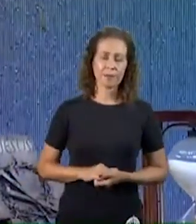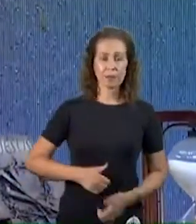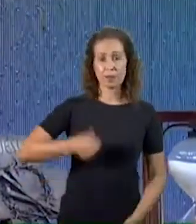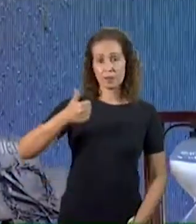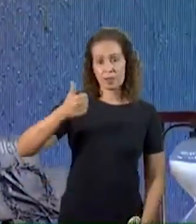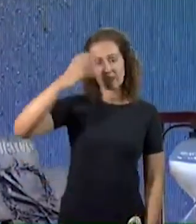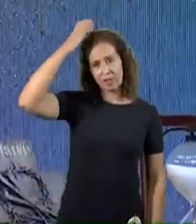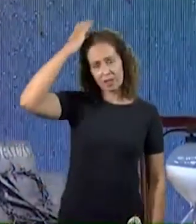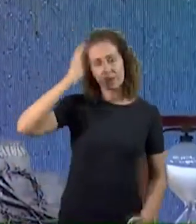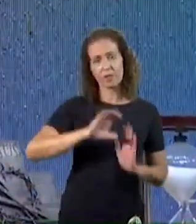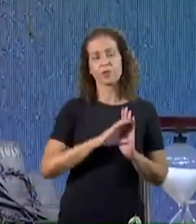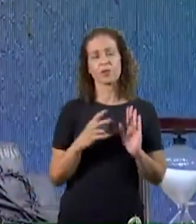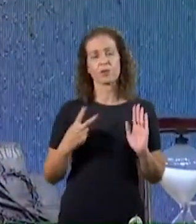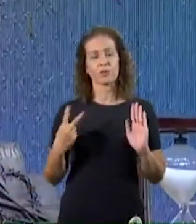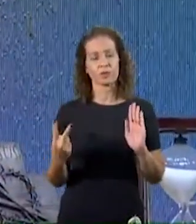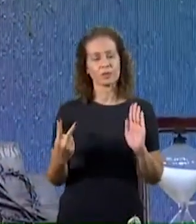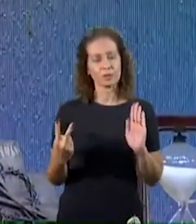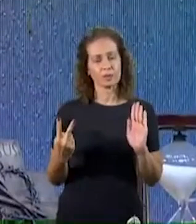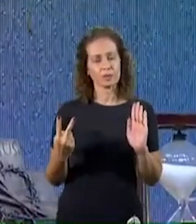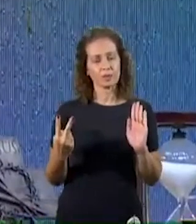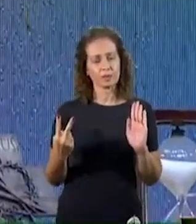Reis capítulo 2,